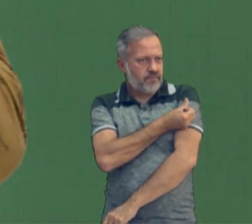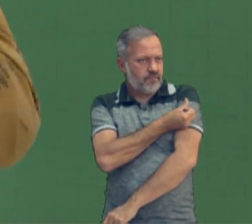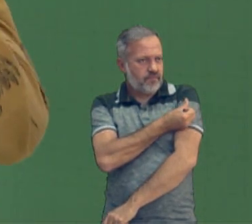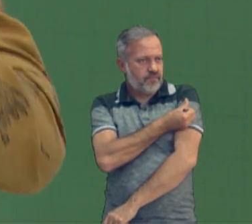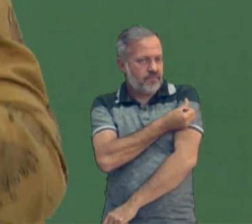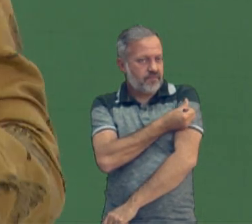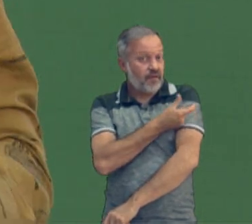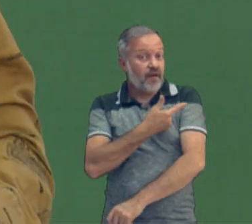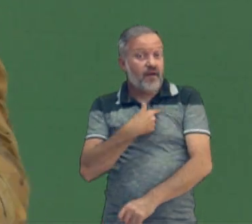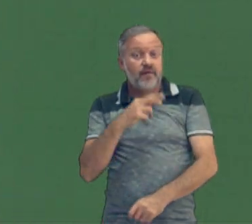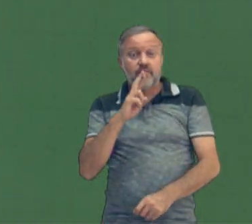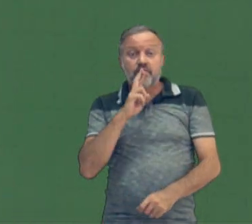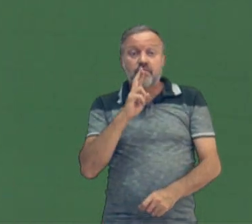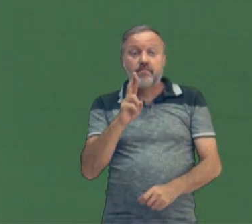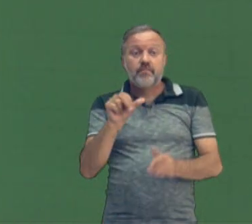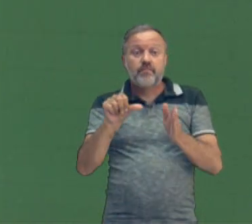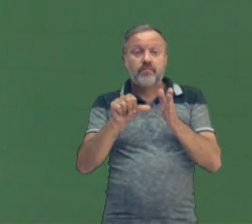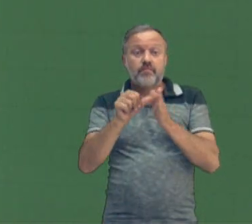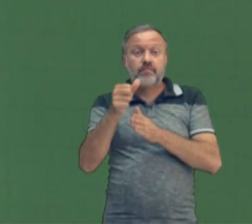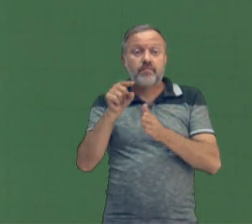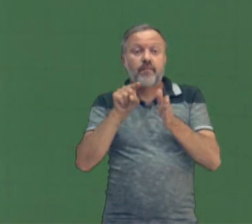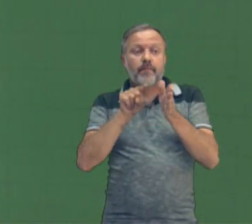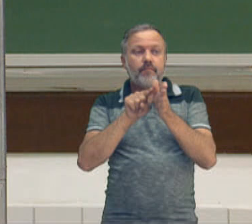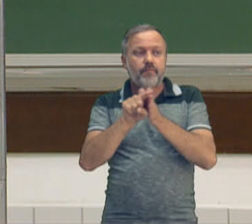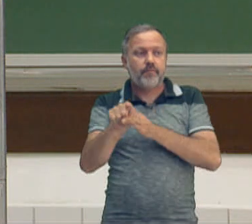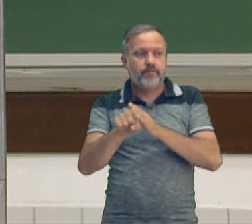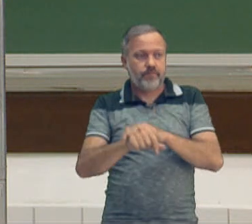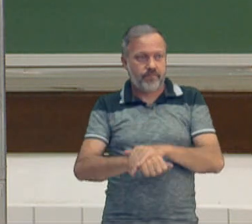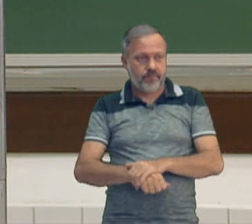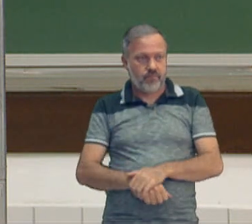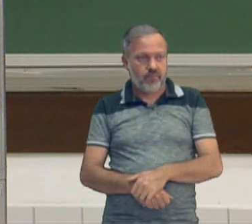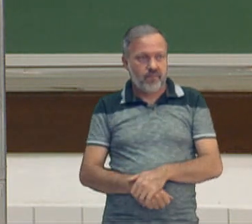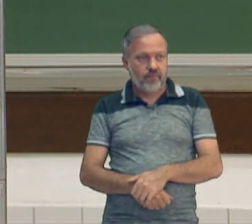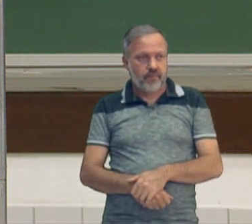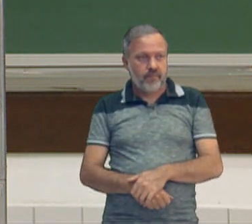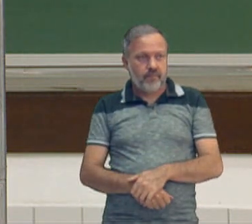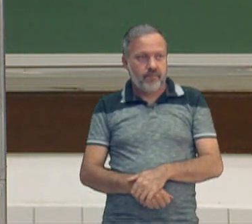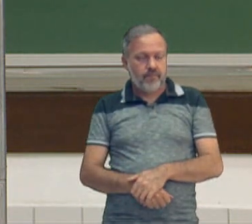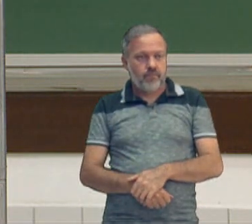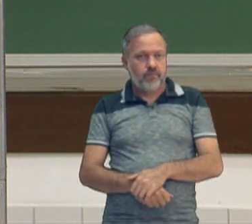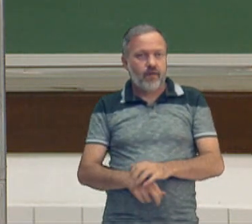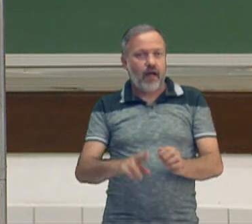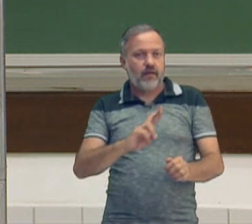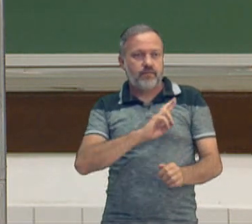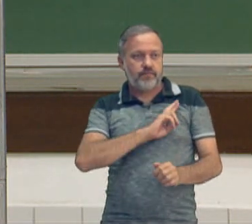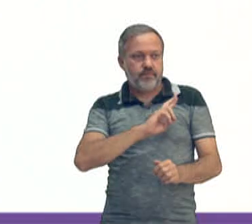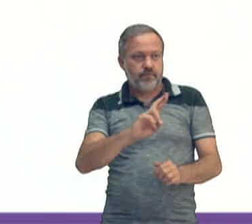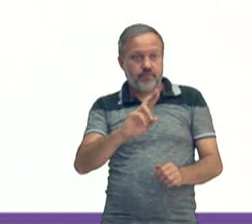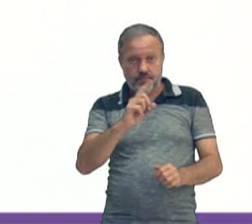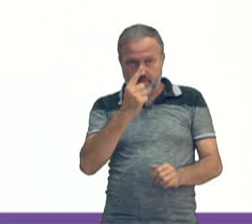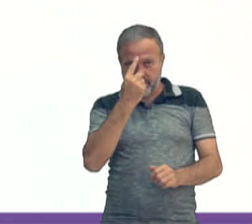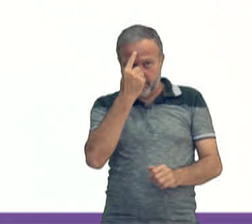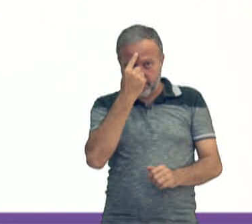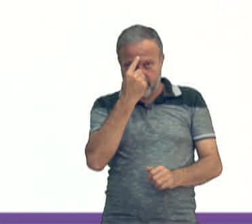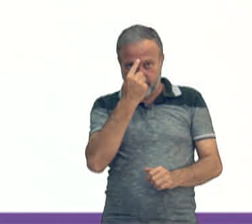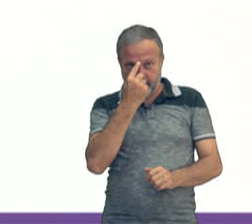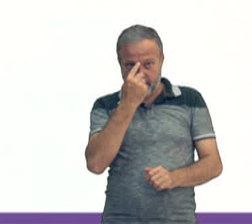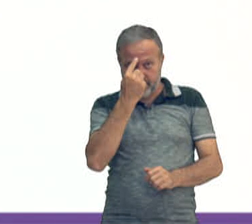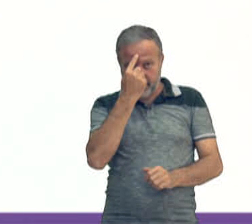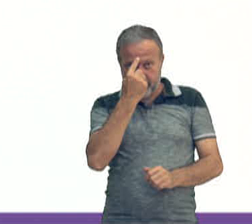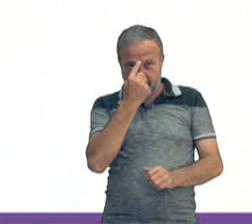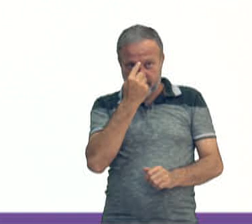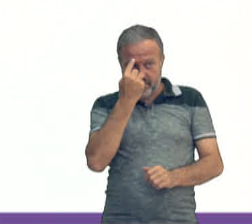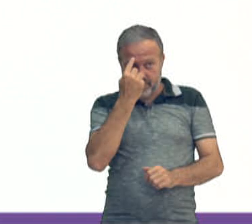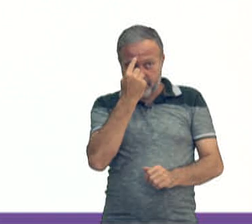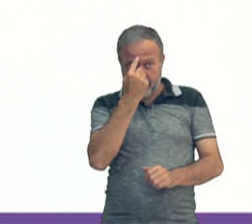Sagrada, respondendo aqui o nosso primeiro quiz sobre Arte Sagrada. Religião hinduísta em que se acredita que para se conectar com a